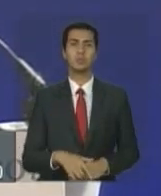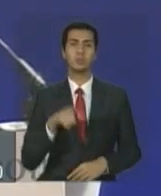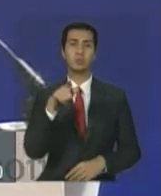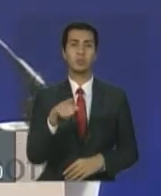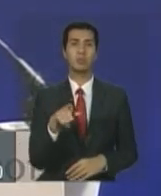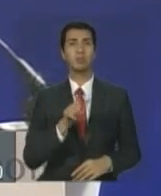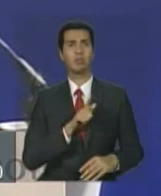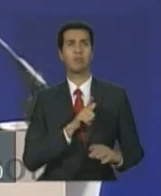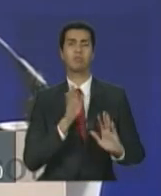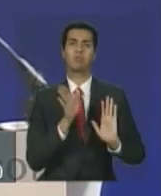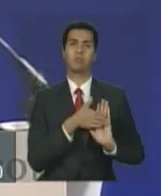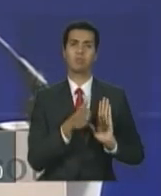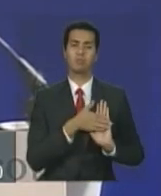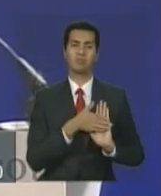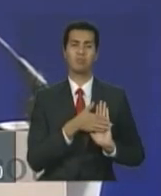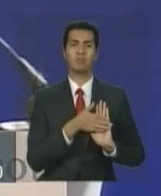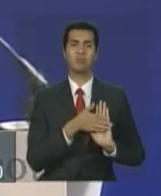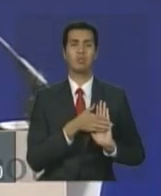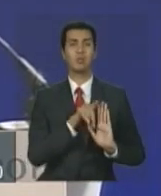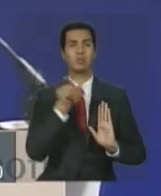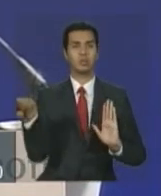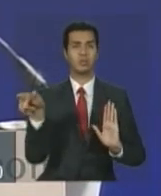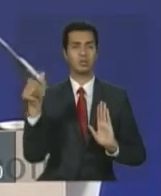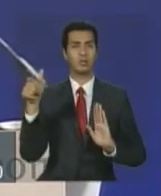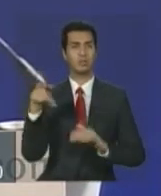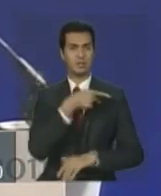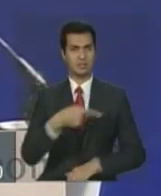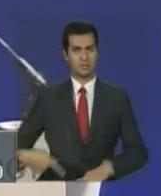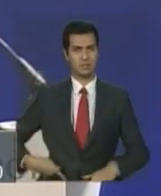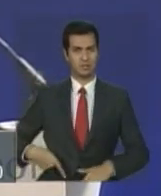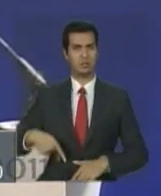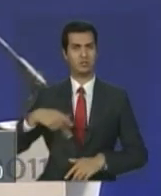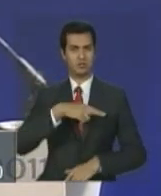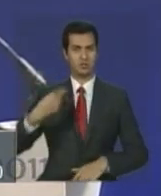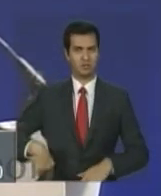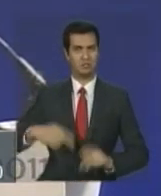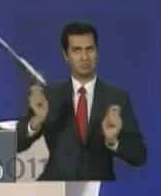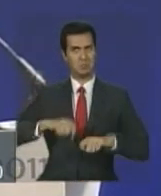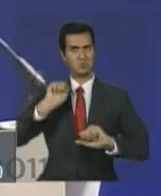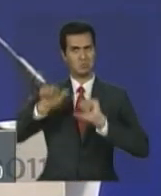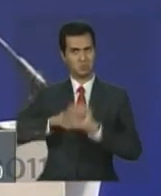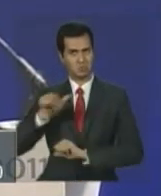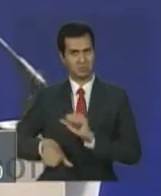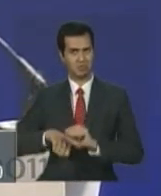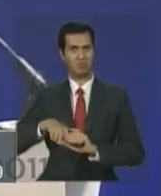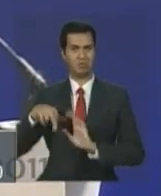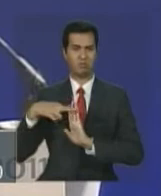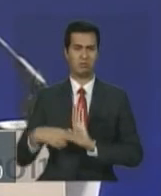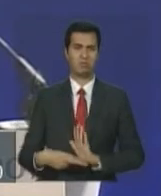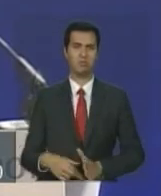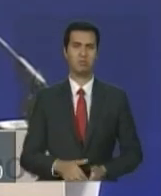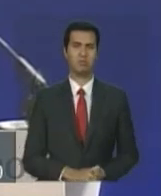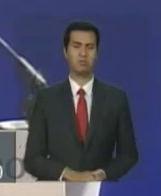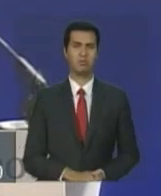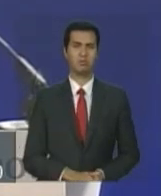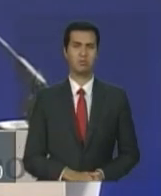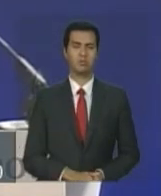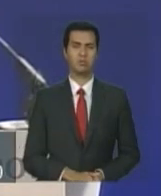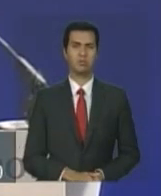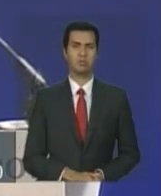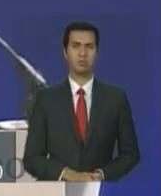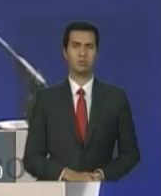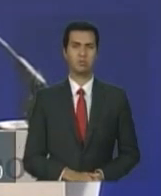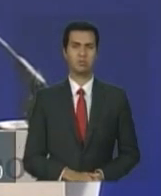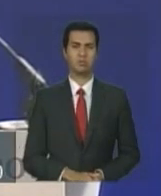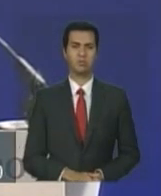senhora recebeu do líder chinês de que essa situação poderá mudar. Obrigada. Olha, primeiro lamento agora a forma